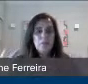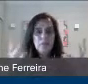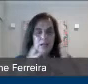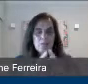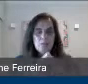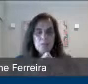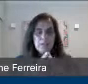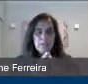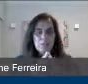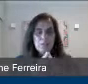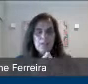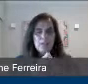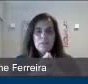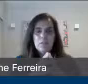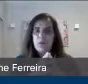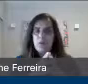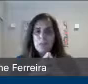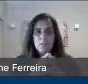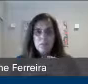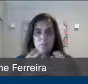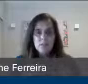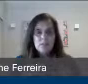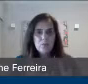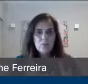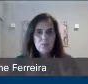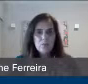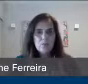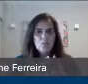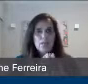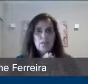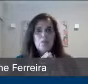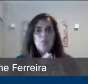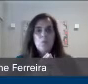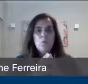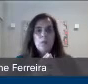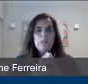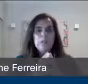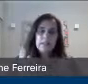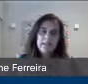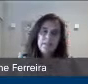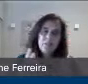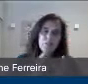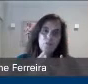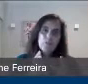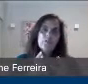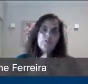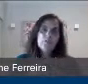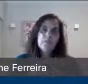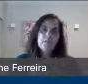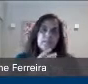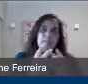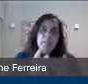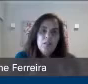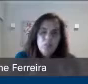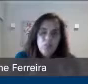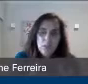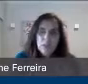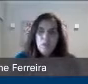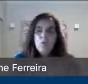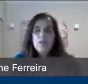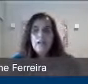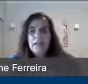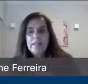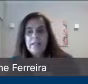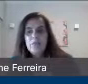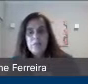dizer para a faculdade que você quer estudar. Então, você pode, por exemplo, começar seus estudos como undecided, ou seja, você está indeciso